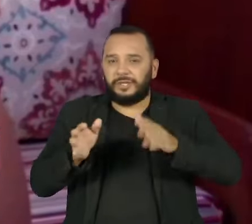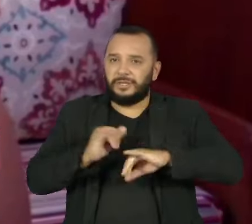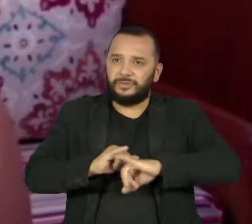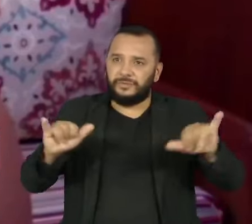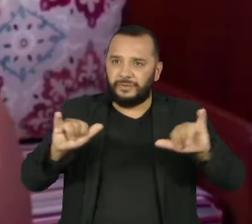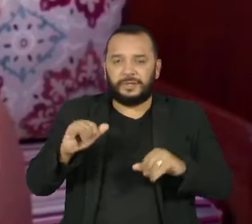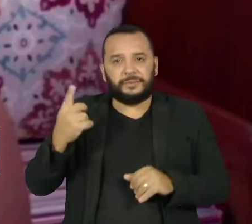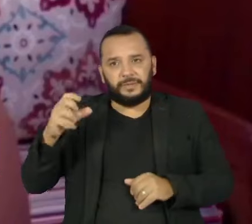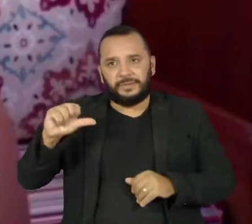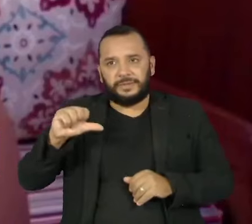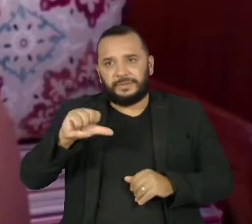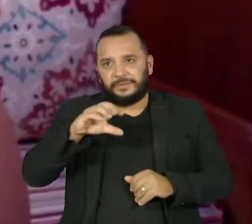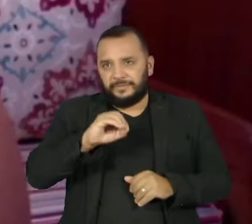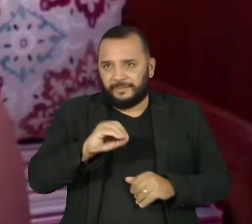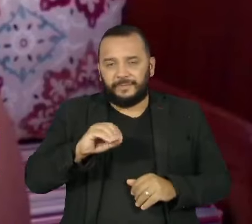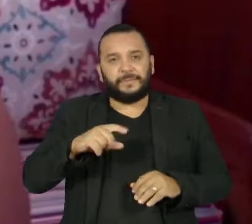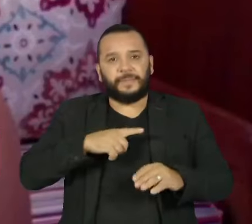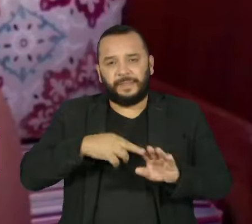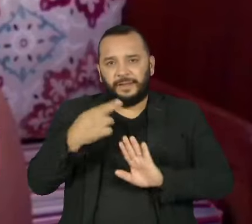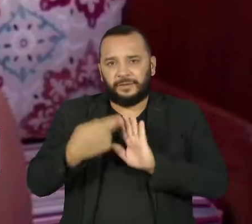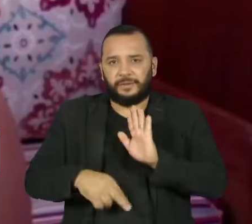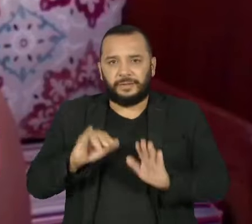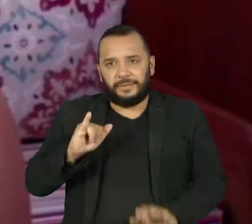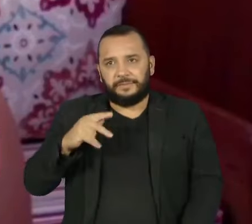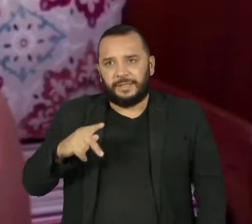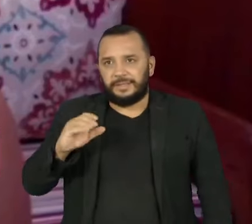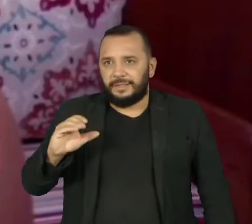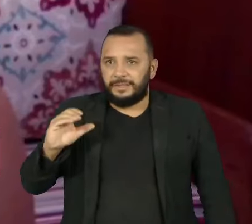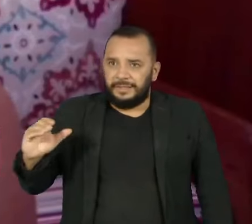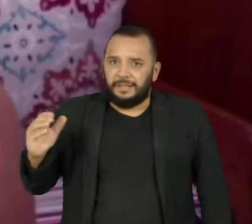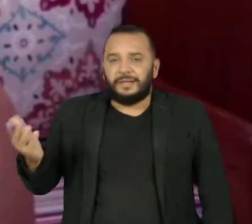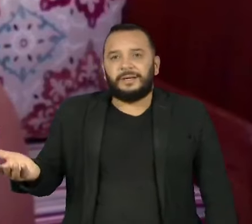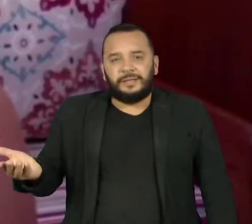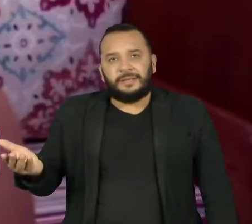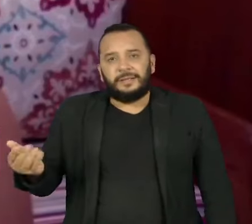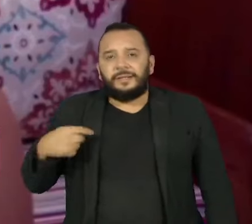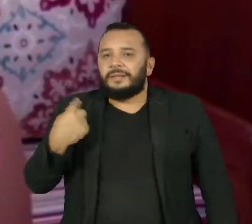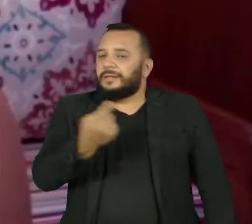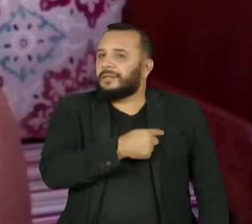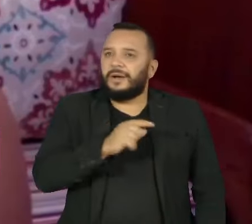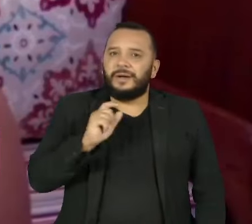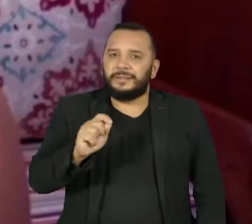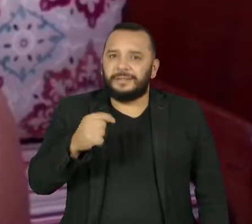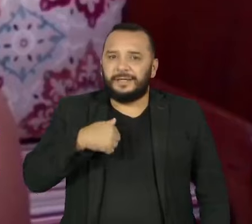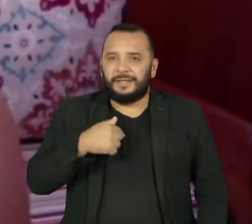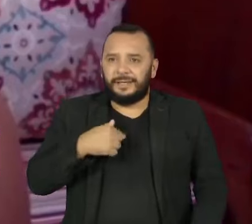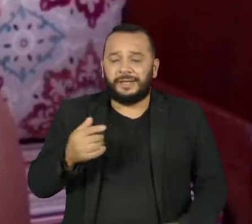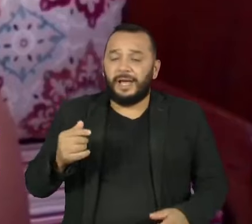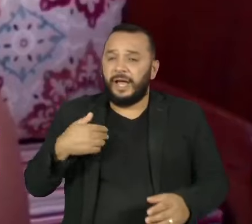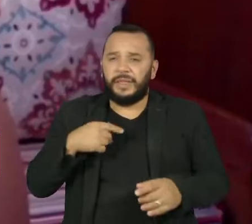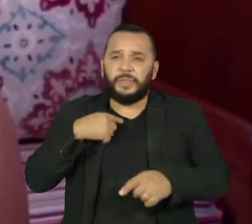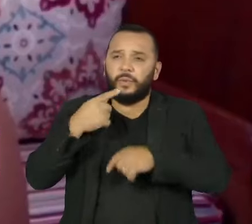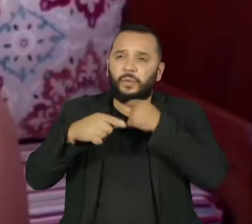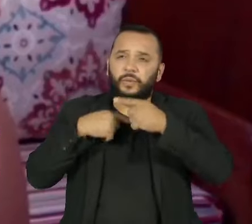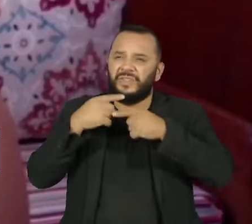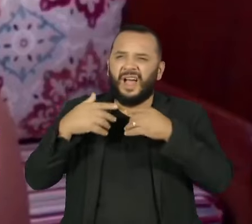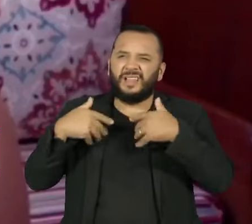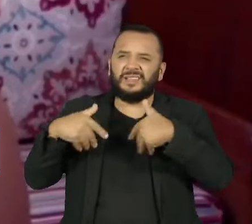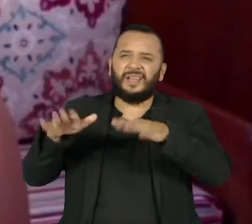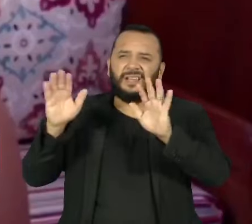90 com o primeiro relatório do ipcc né mais efetivamente a gente não abraçou essas incertezas e foi deixando passar